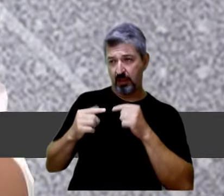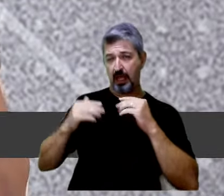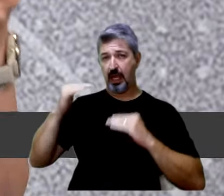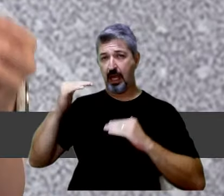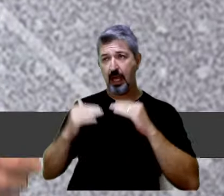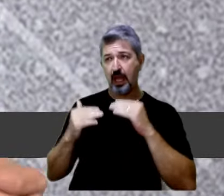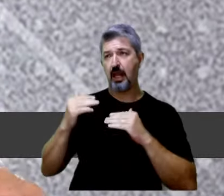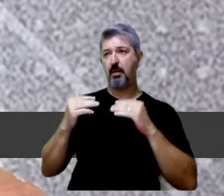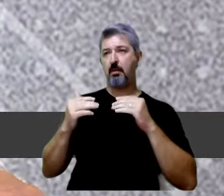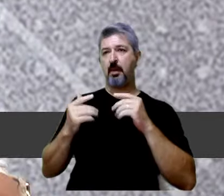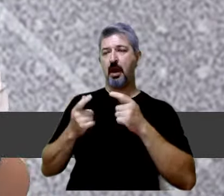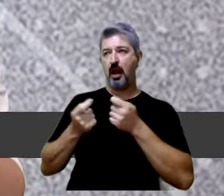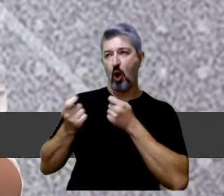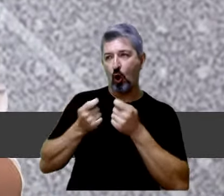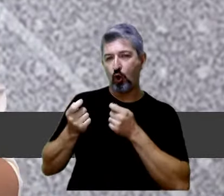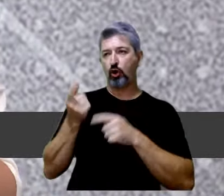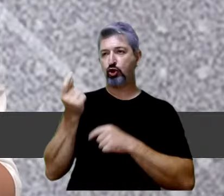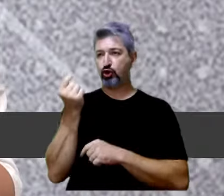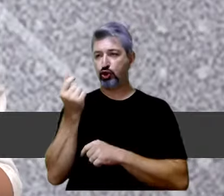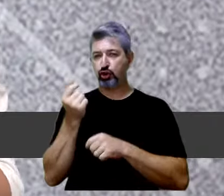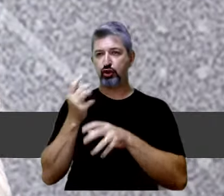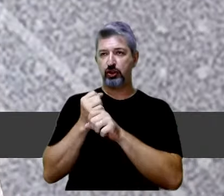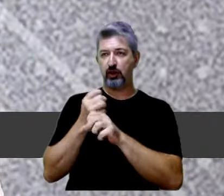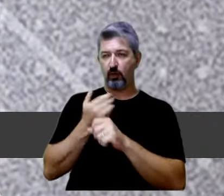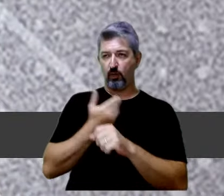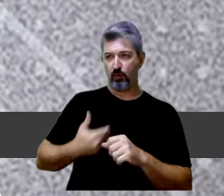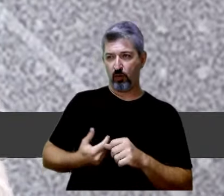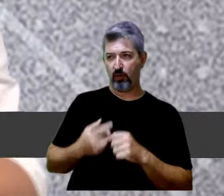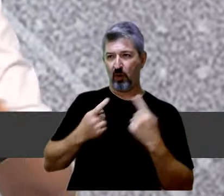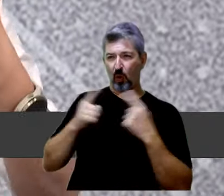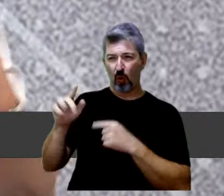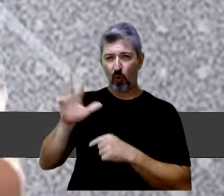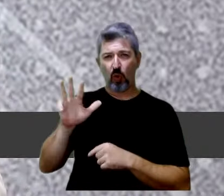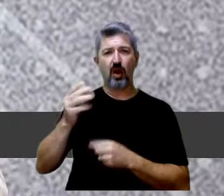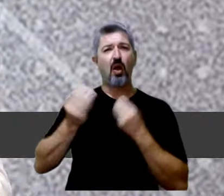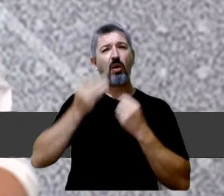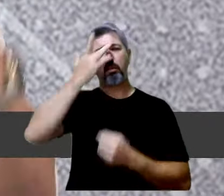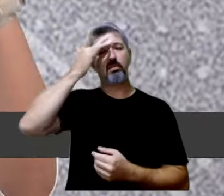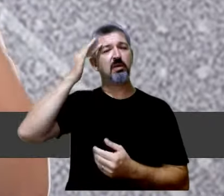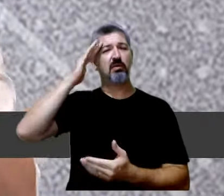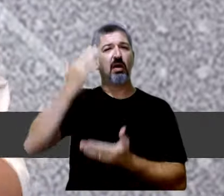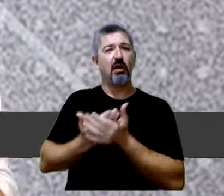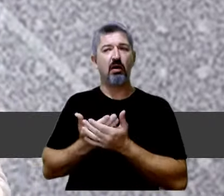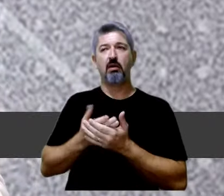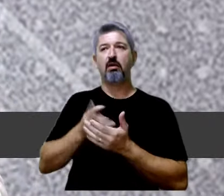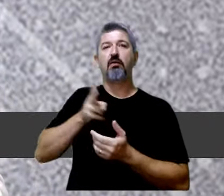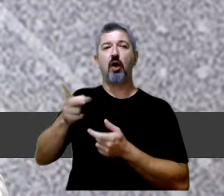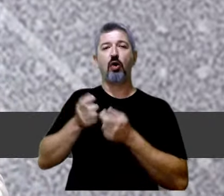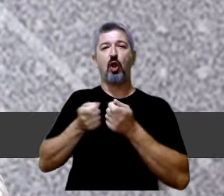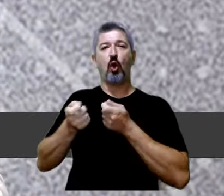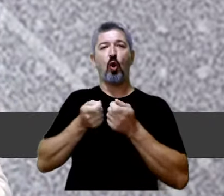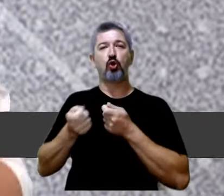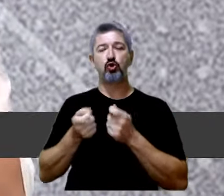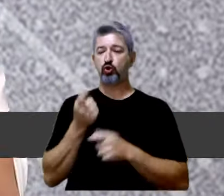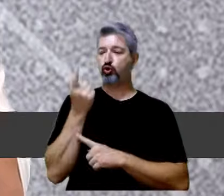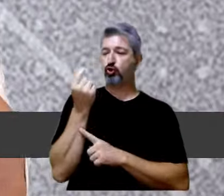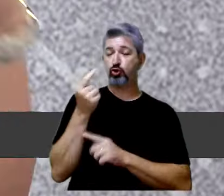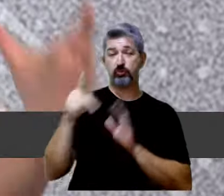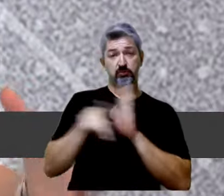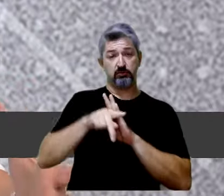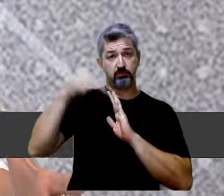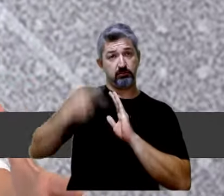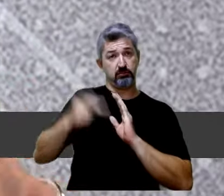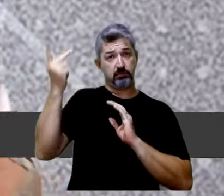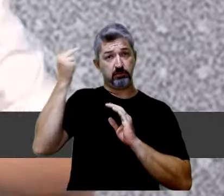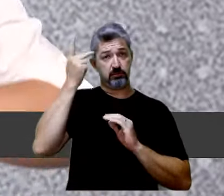públicas até do governo Lula como que as pessoas podem acreditar que você vai manter o controle dos recursos aqui em São Paulo e que não